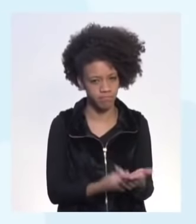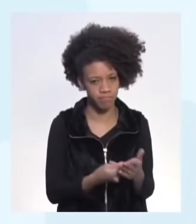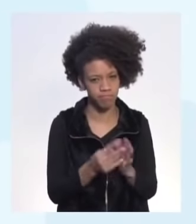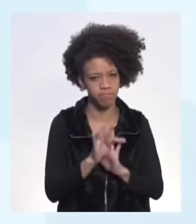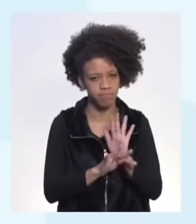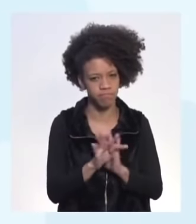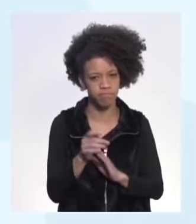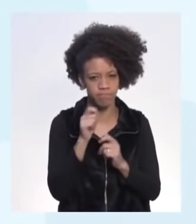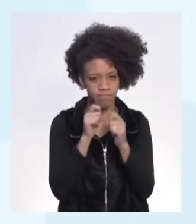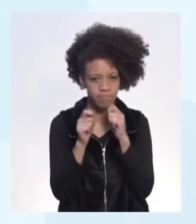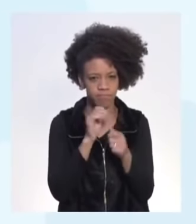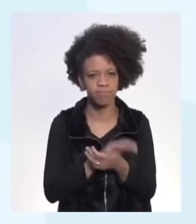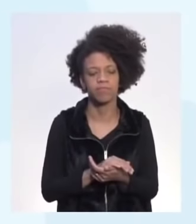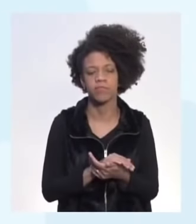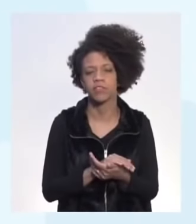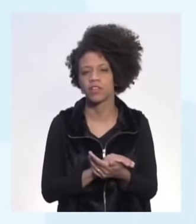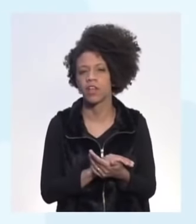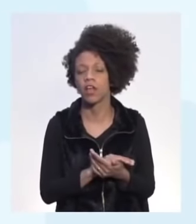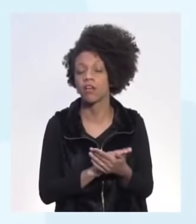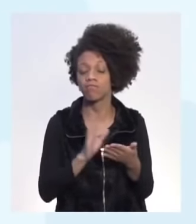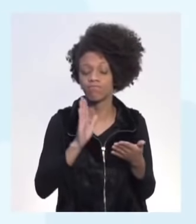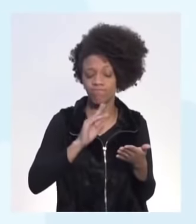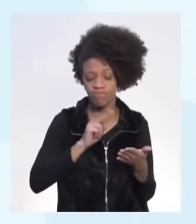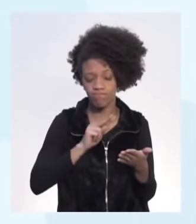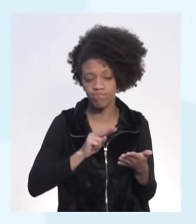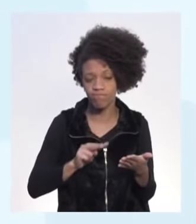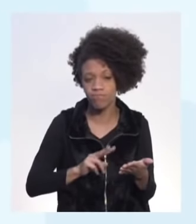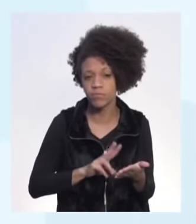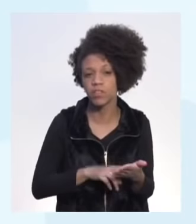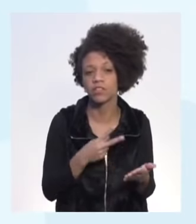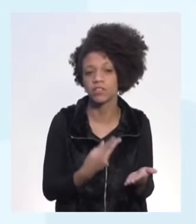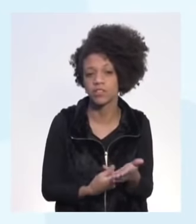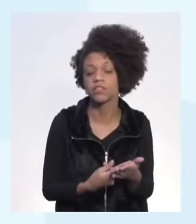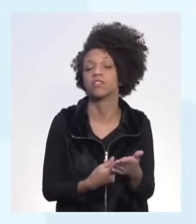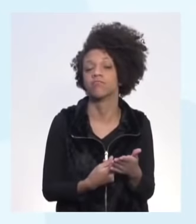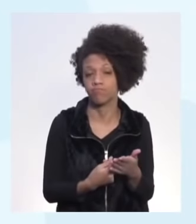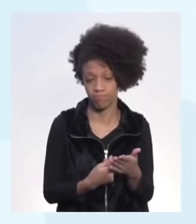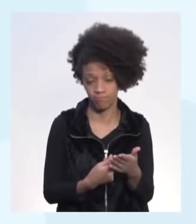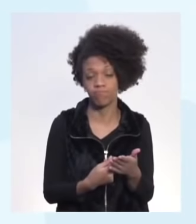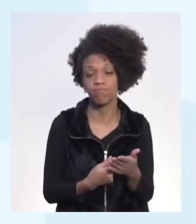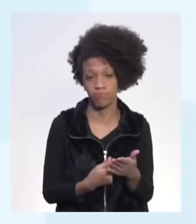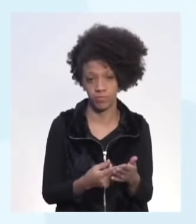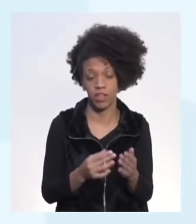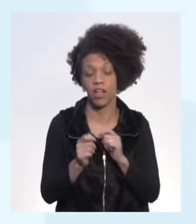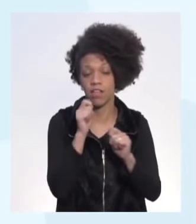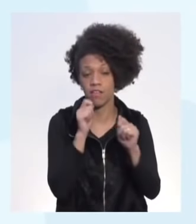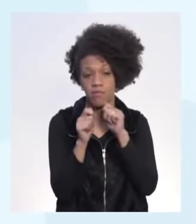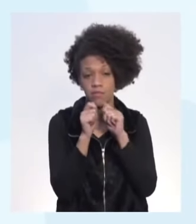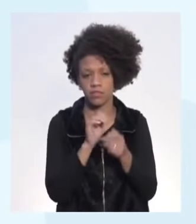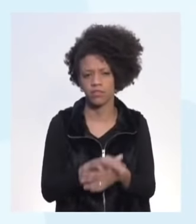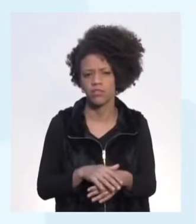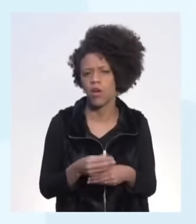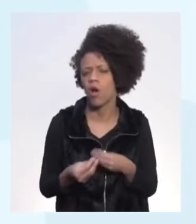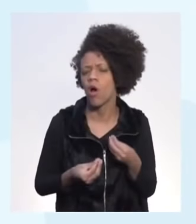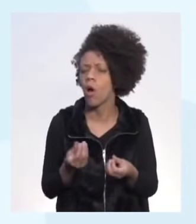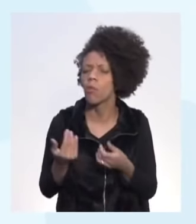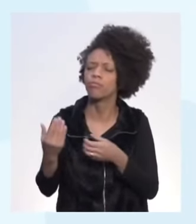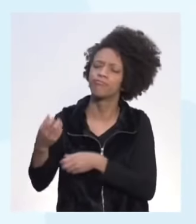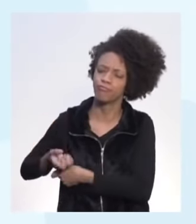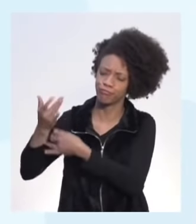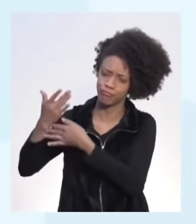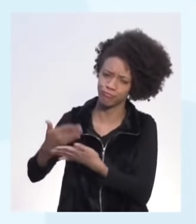reportagem, levantamentos prévios e realizar interpretação textual do texto, reportagem. Como o chat já está